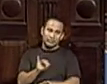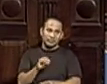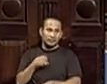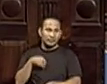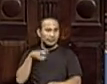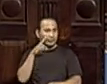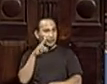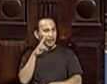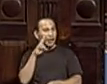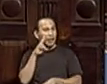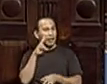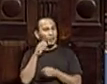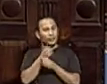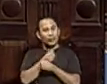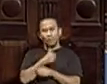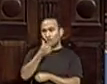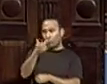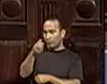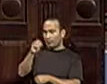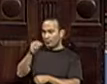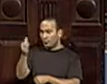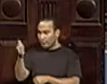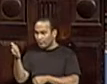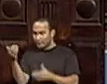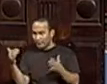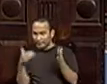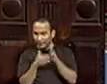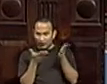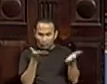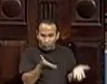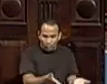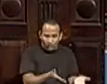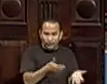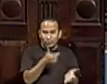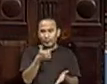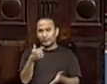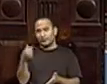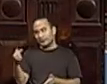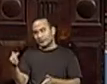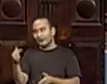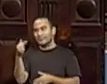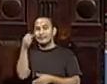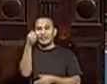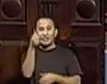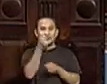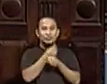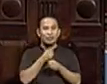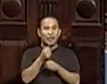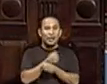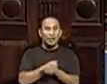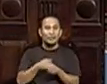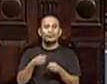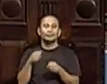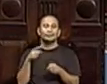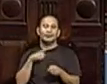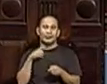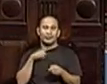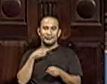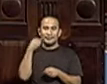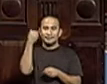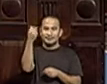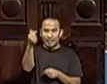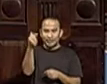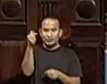que desde 2011 até agora, 2017, 7 anos, Teresópolis teve praticamente